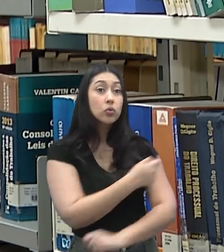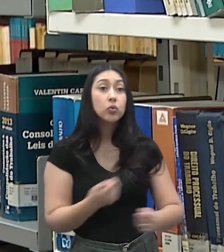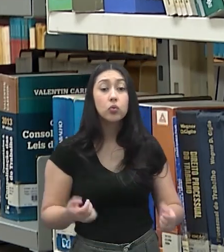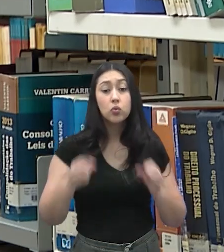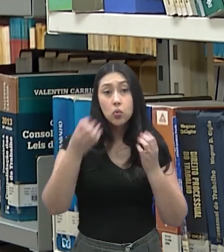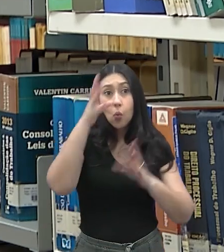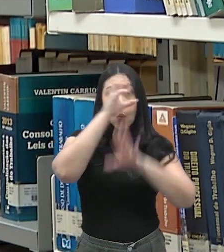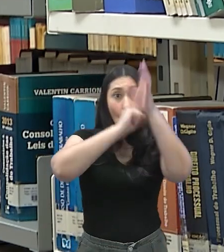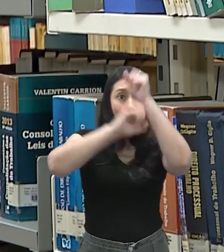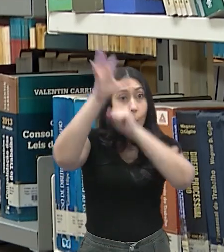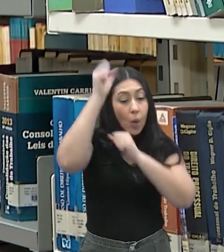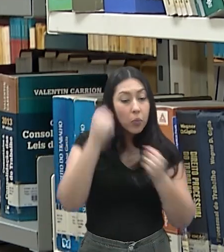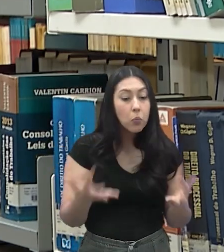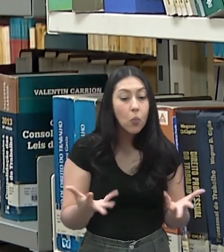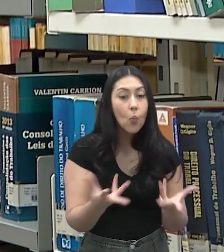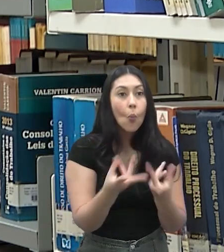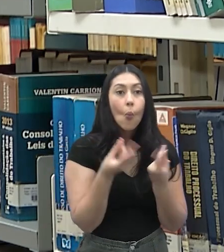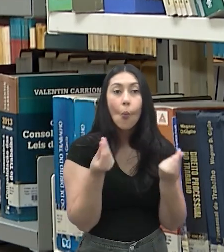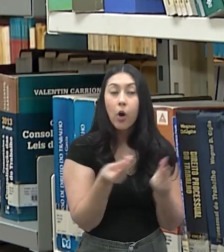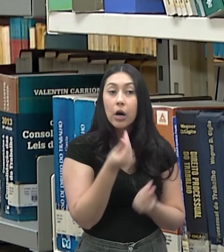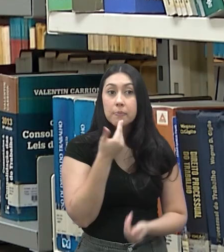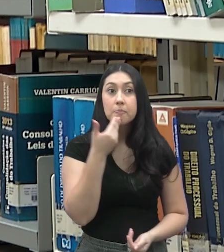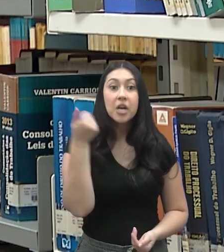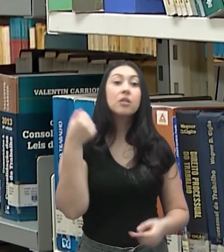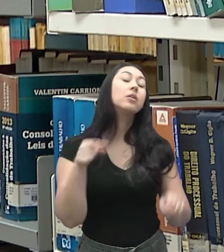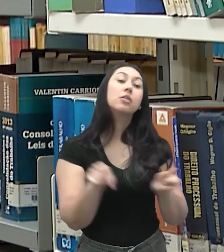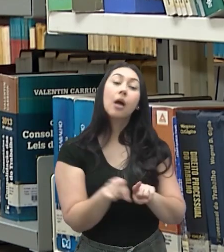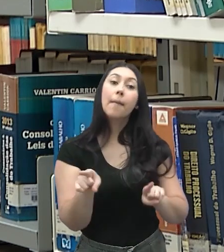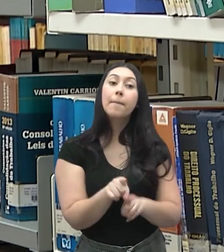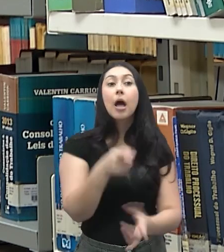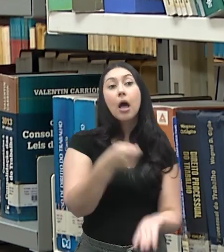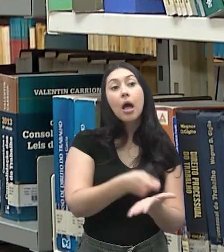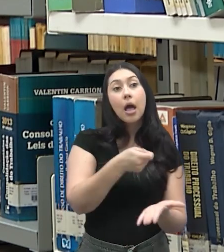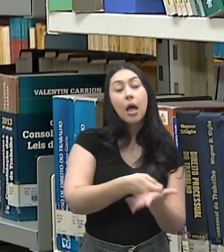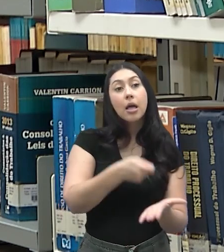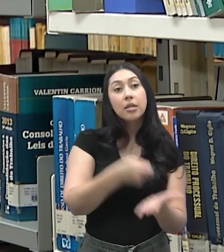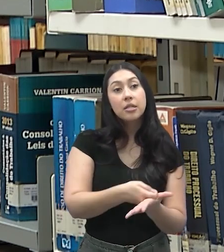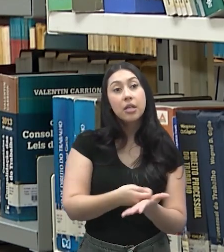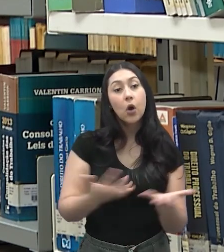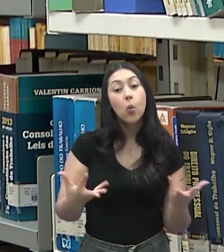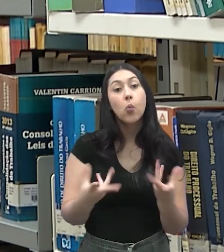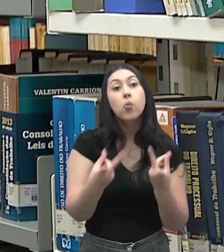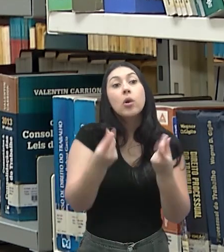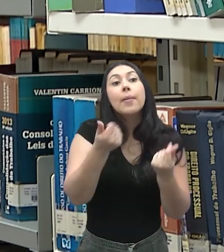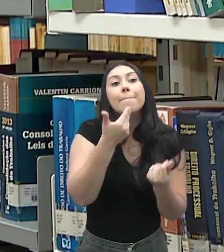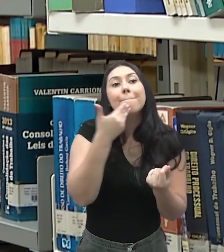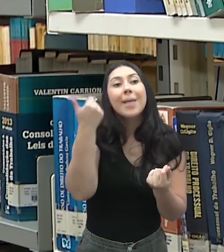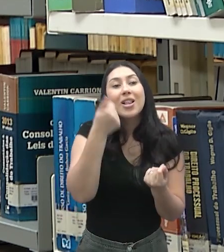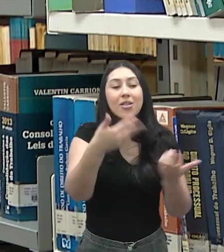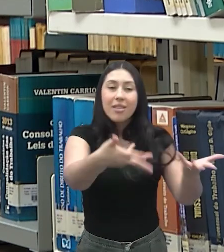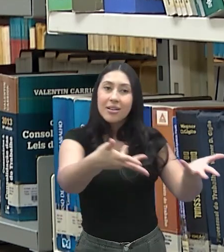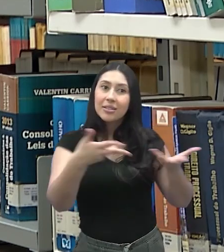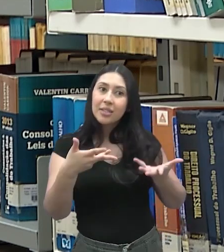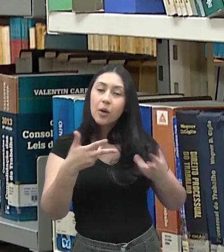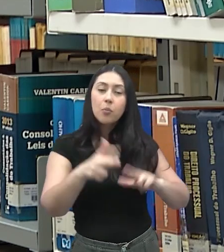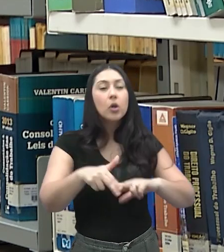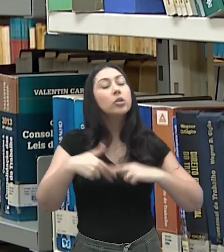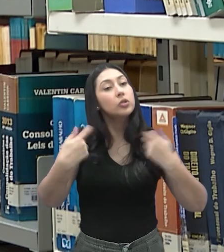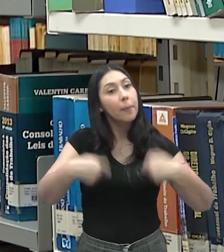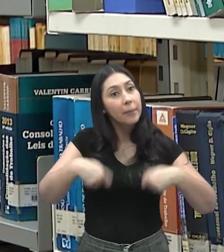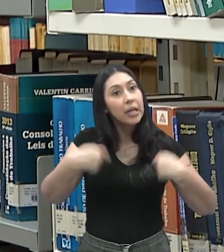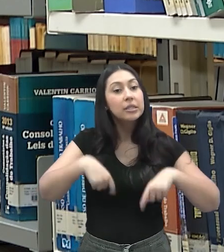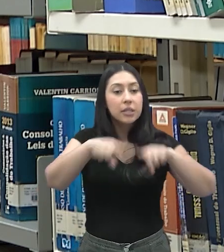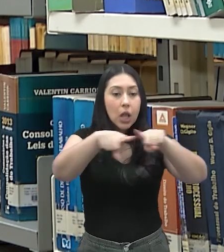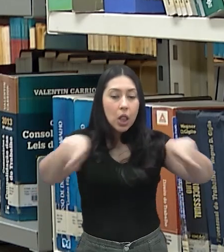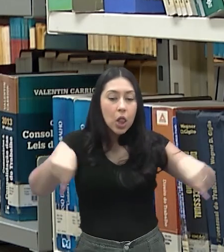aluno uma melhor qualidade no conhecimento e também exige dos polos uma melhor qualidade na recepção desse aluno. Então